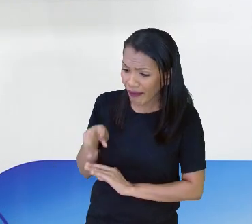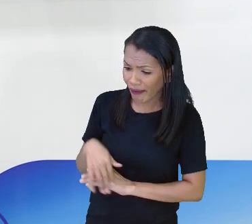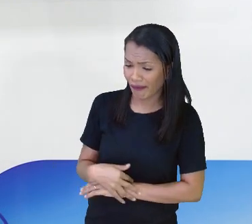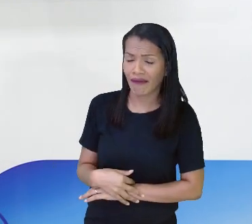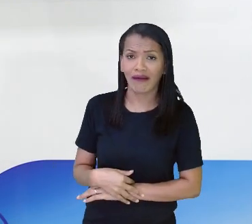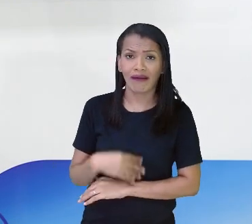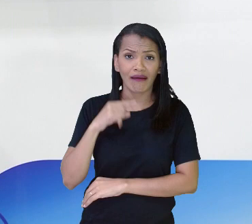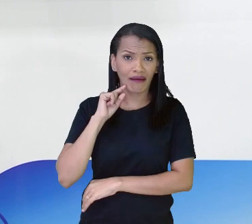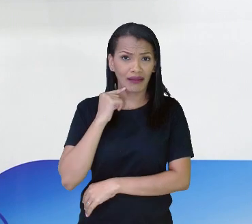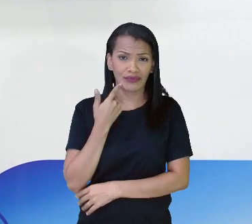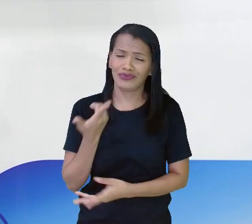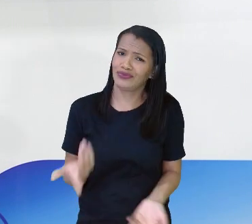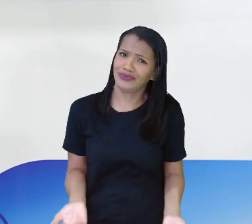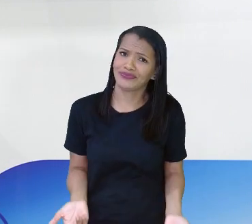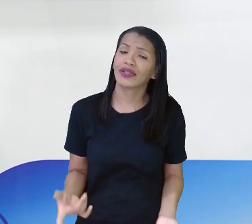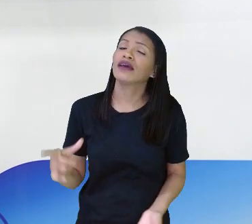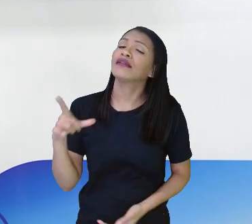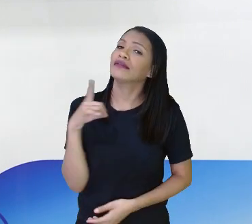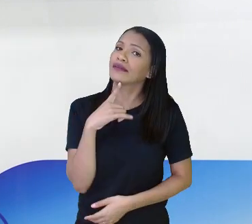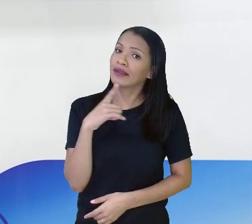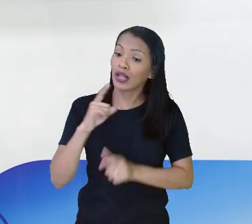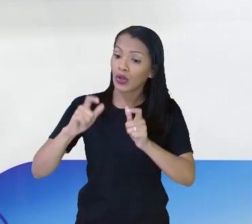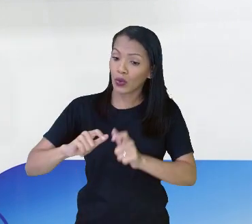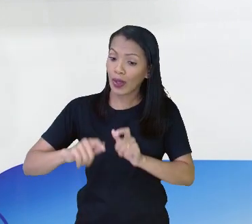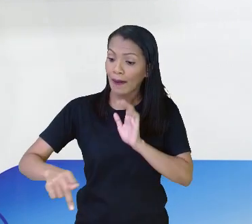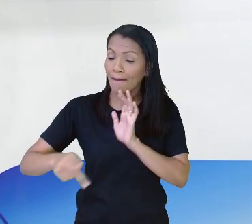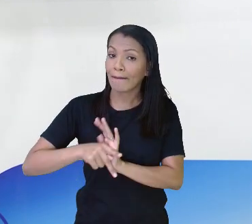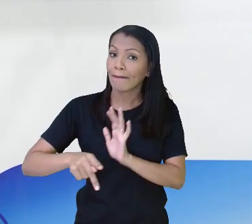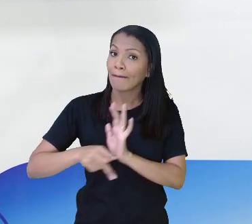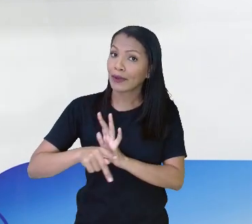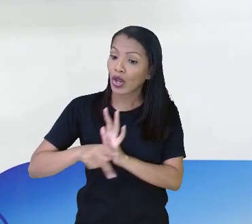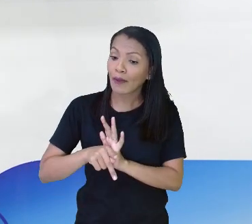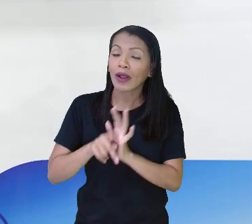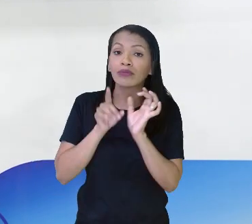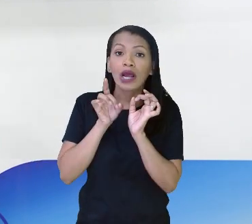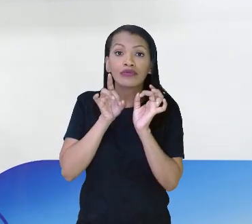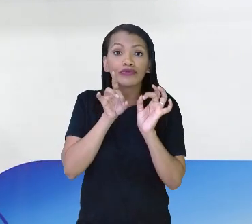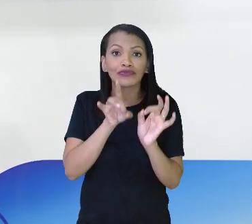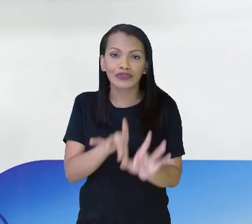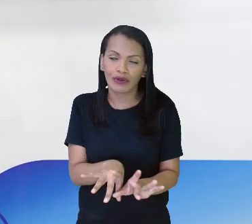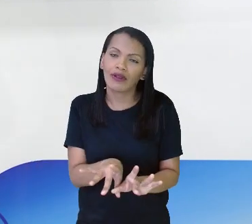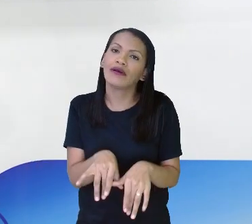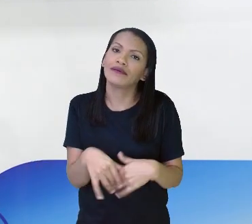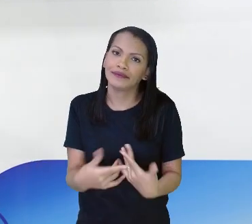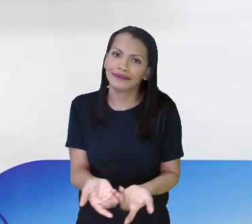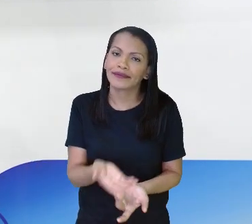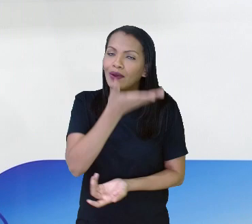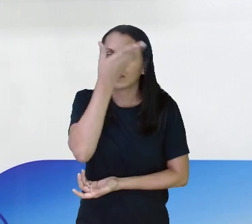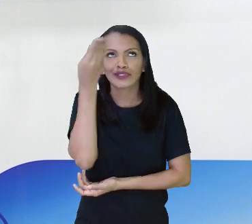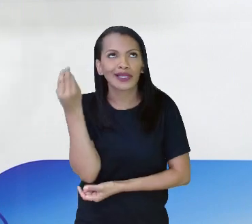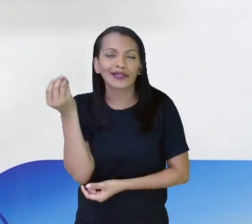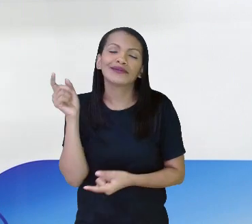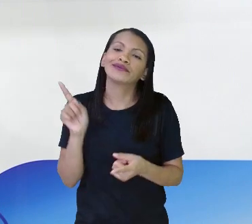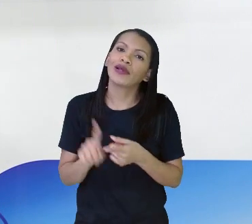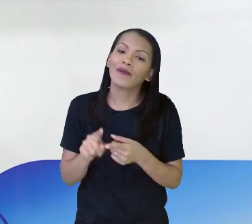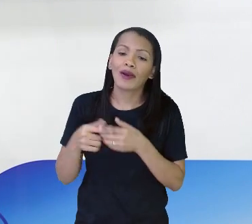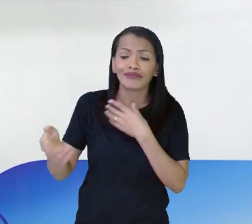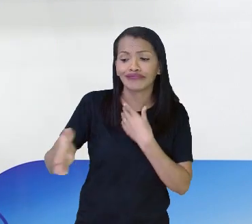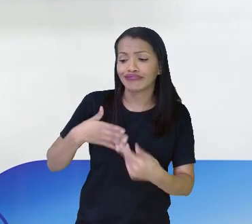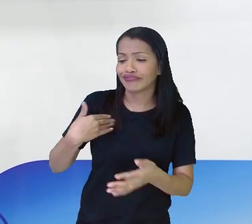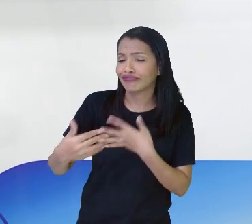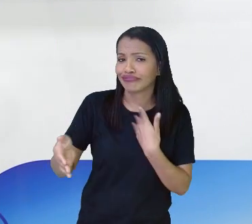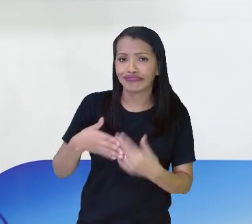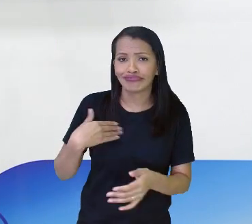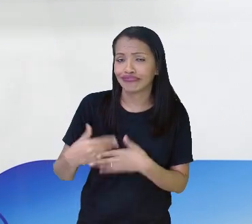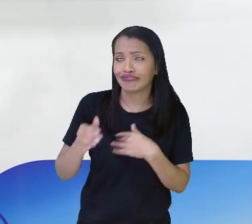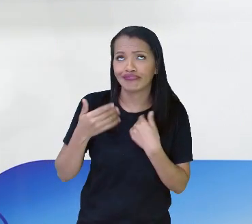de descartar o lixo, mas às vezes as pessoas, né, ou por esquecimento, ou até mesmo porque não se importam, descartam